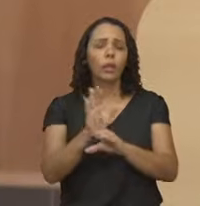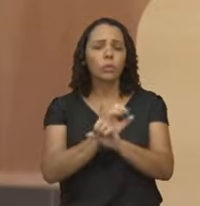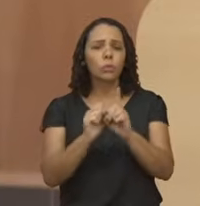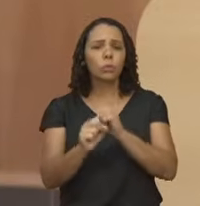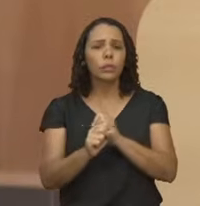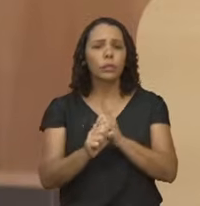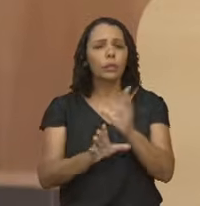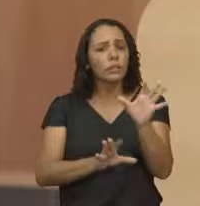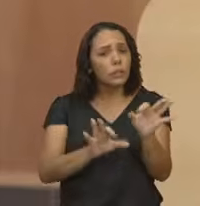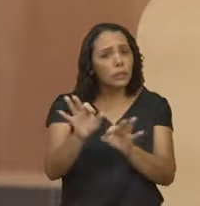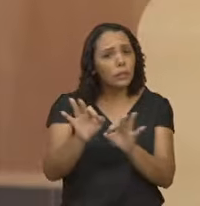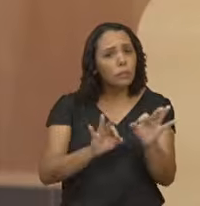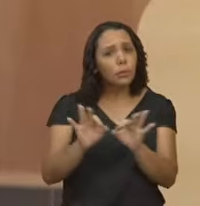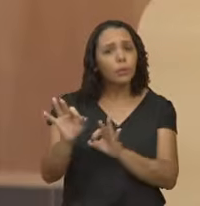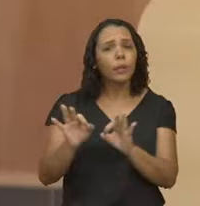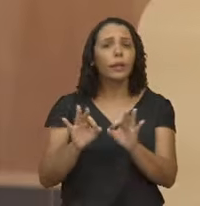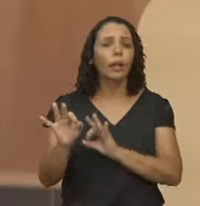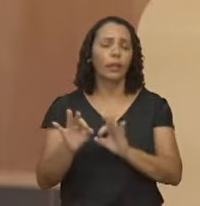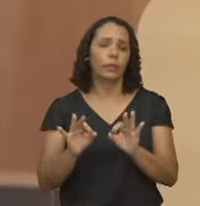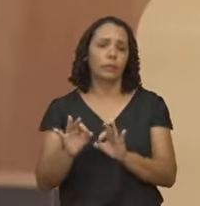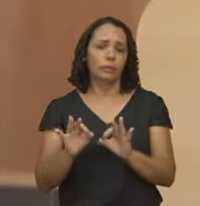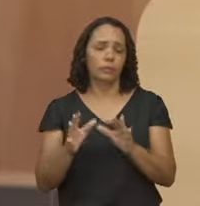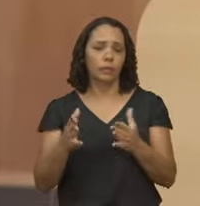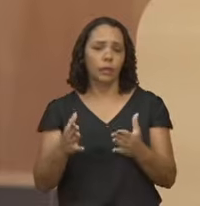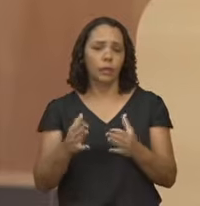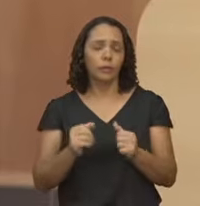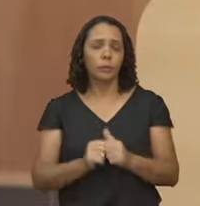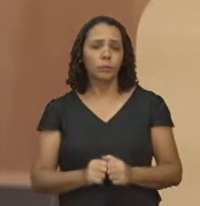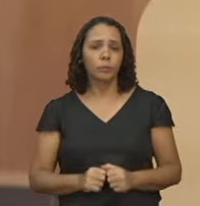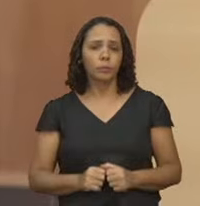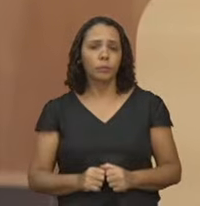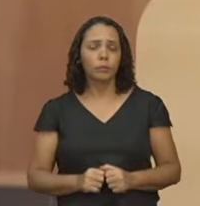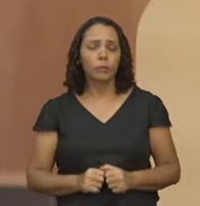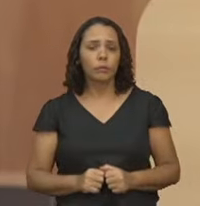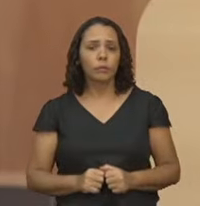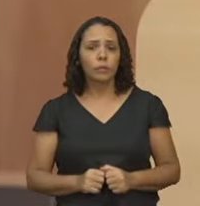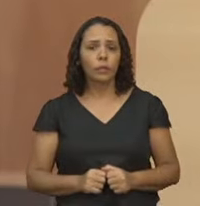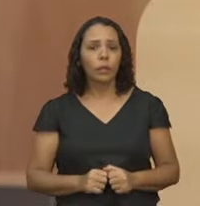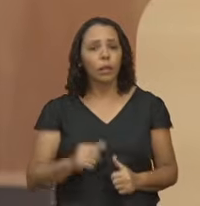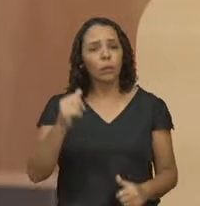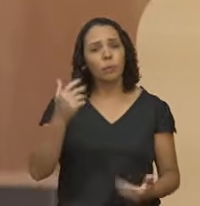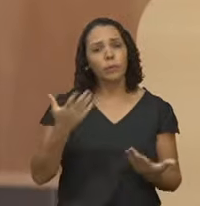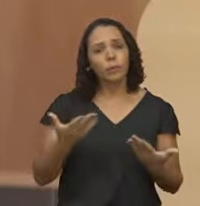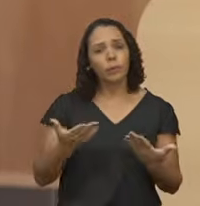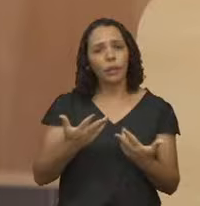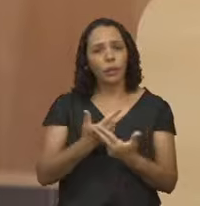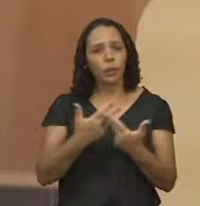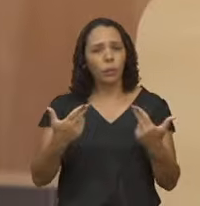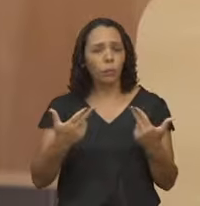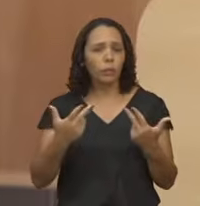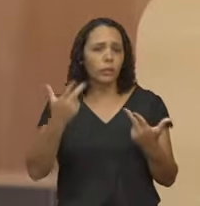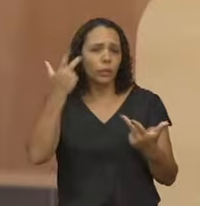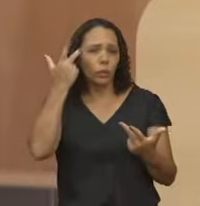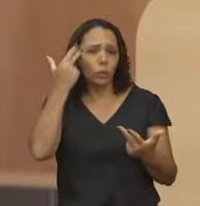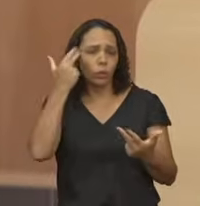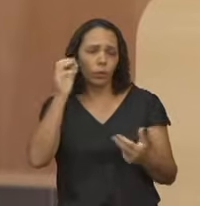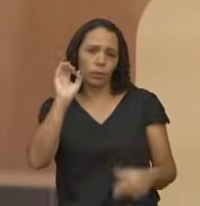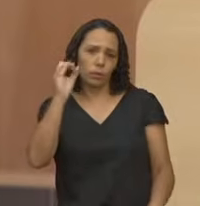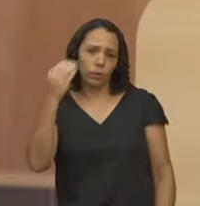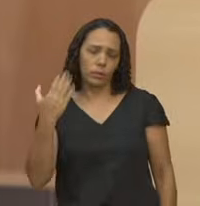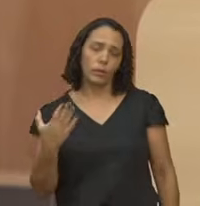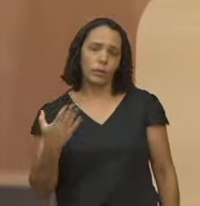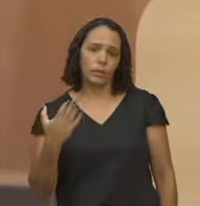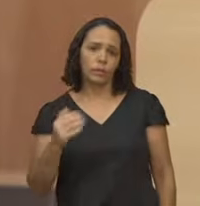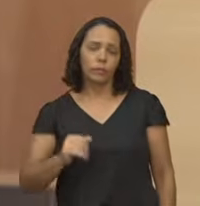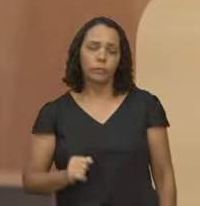muito... a gente cala esses casais, né? E é uma situação muito comum. Na literatura, é falado